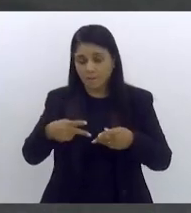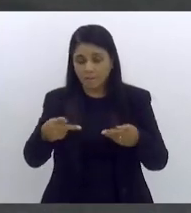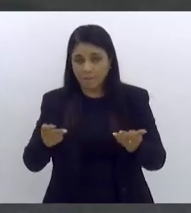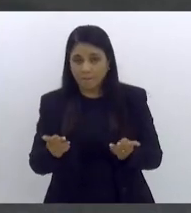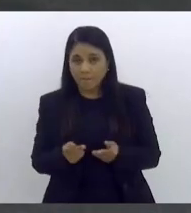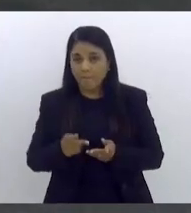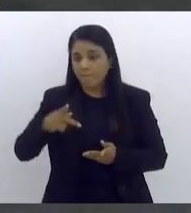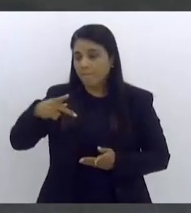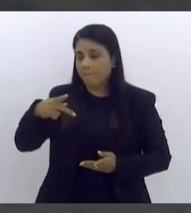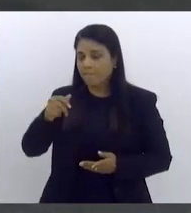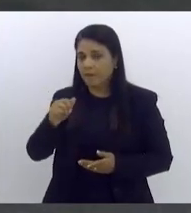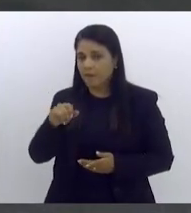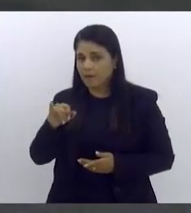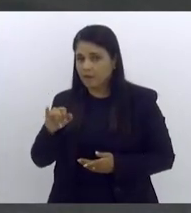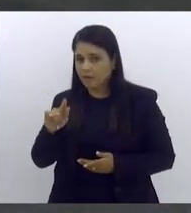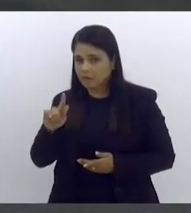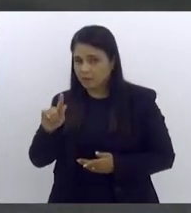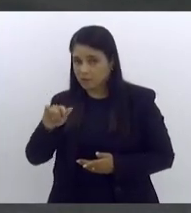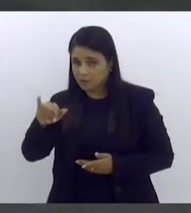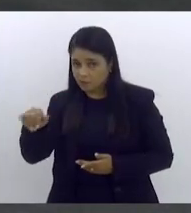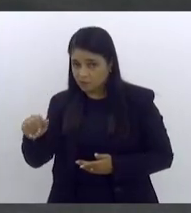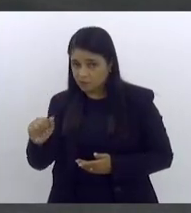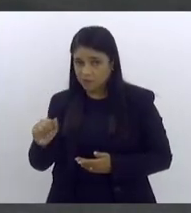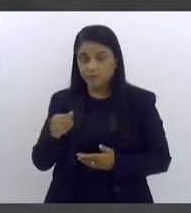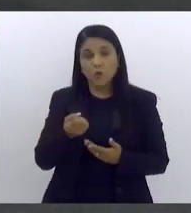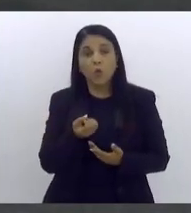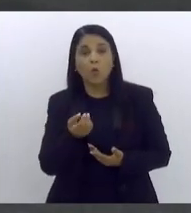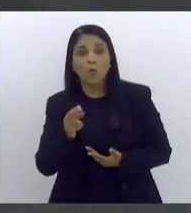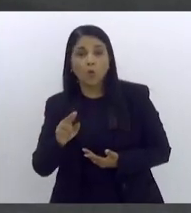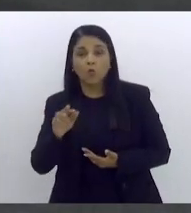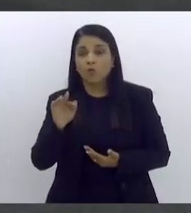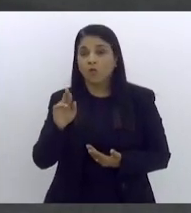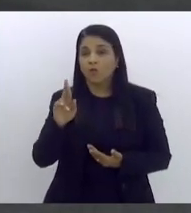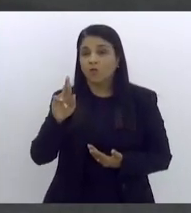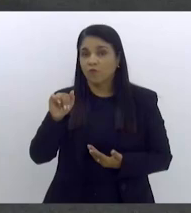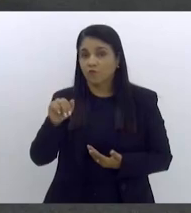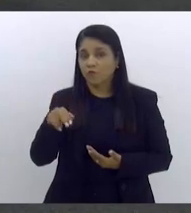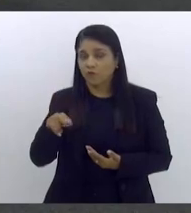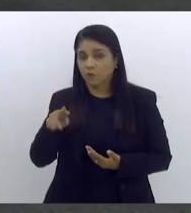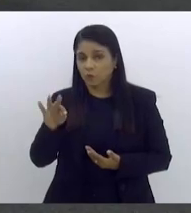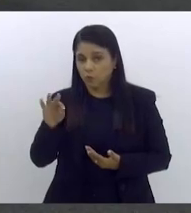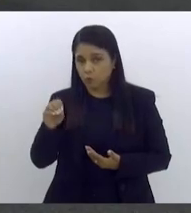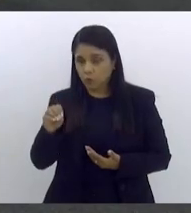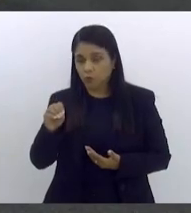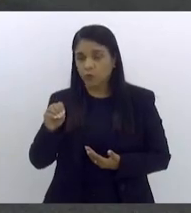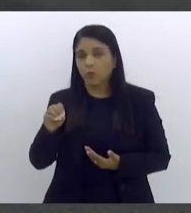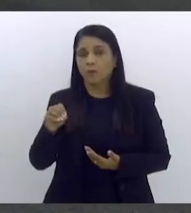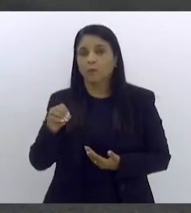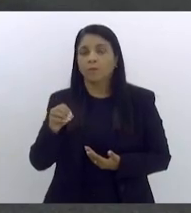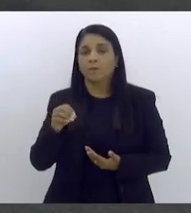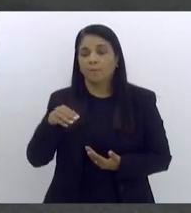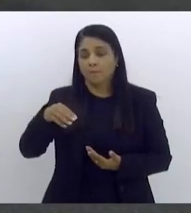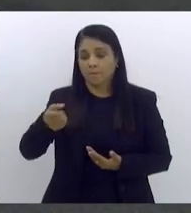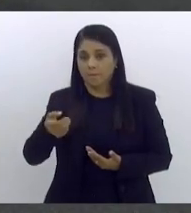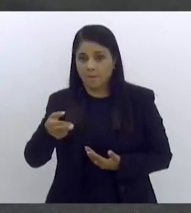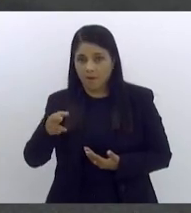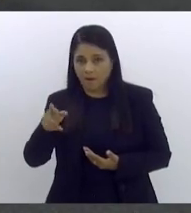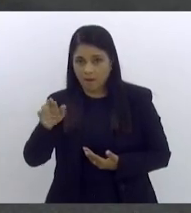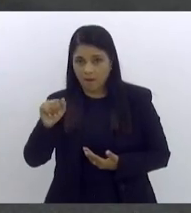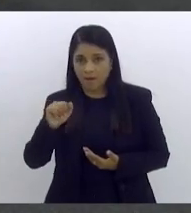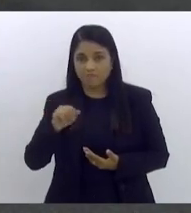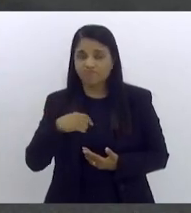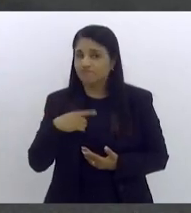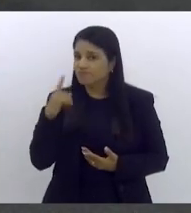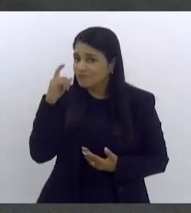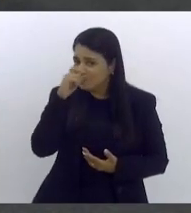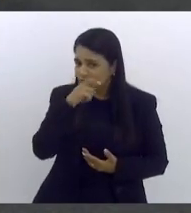um prato de frutos do mar, dificilmente nesse restaurante o marisco vai ser do estado do Rio